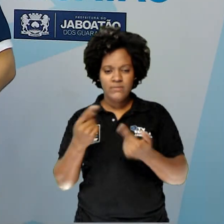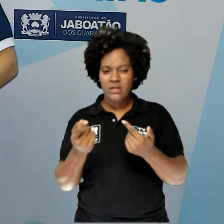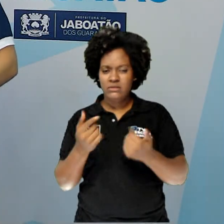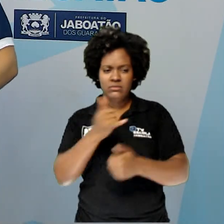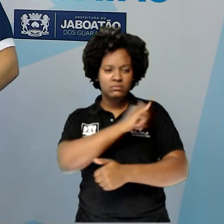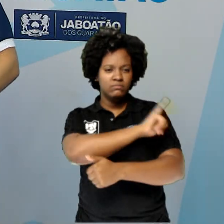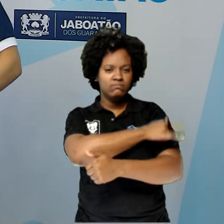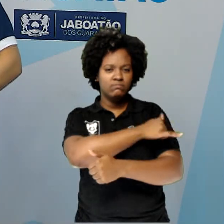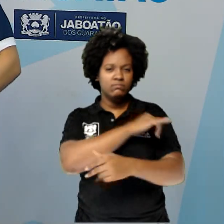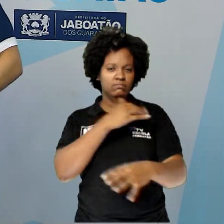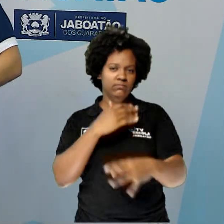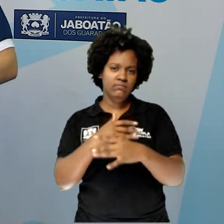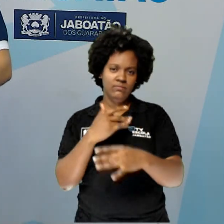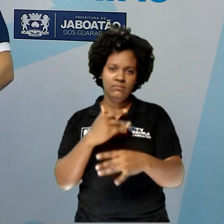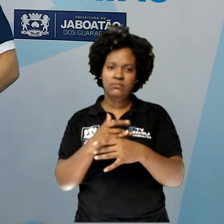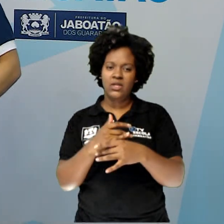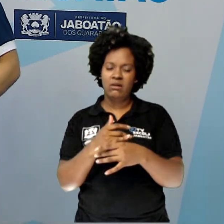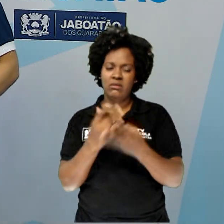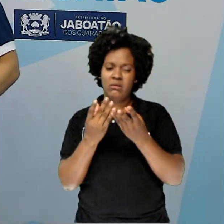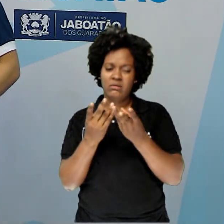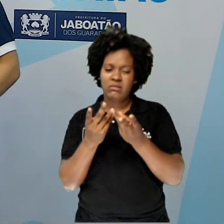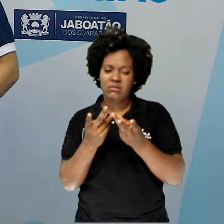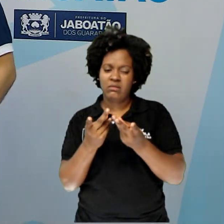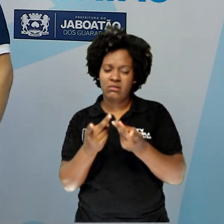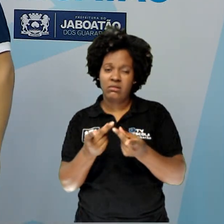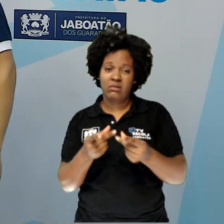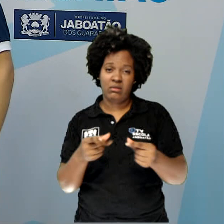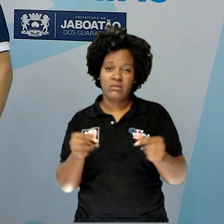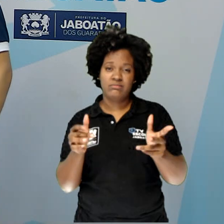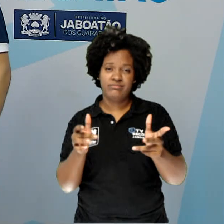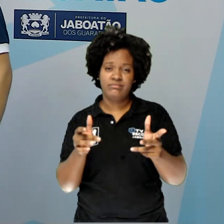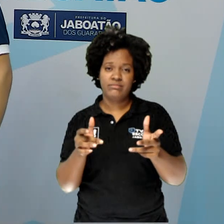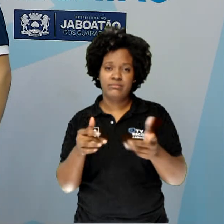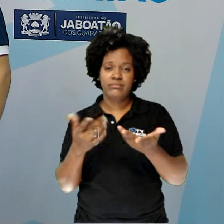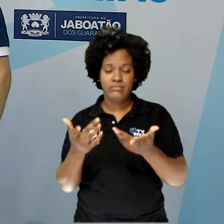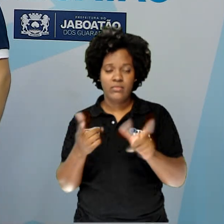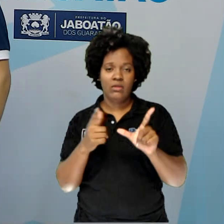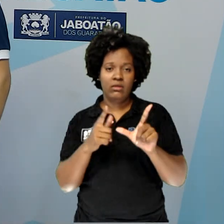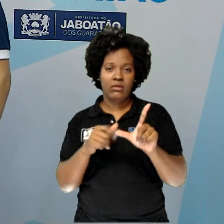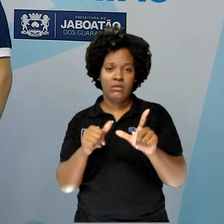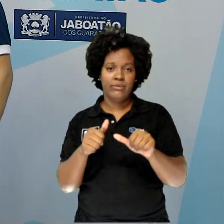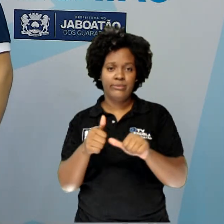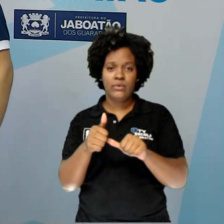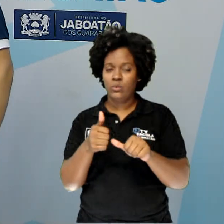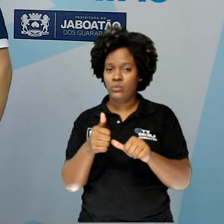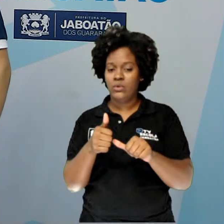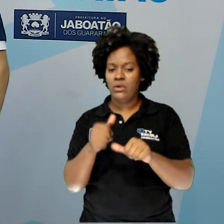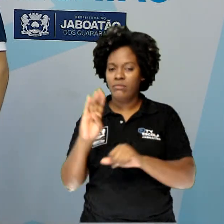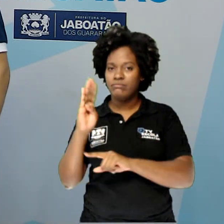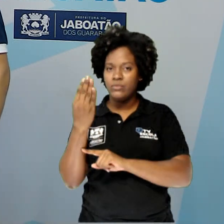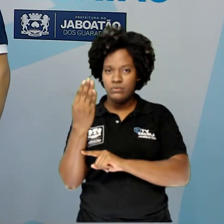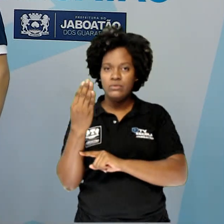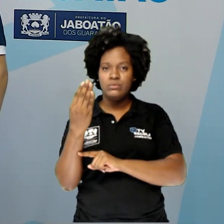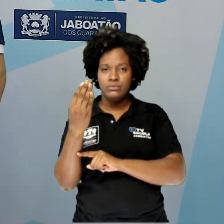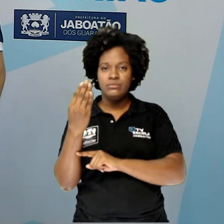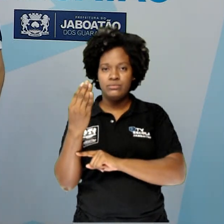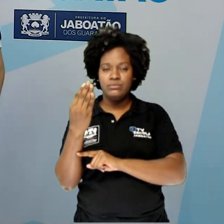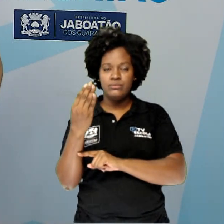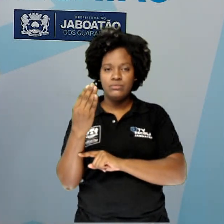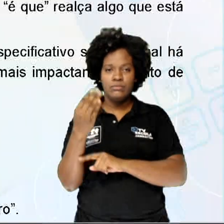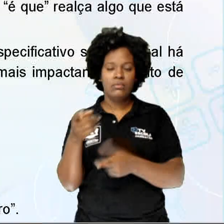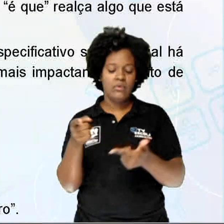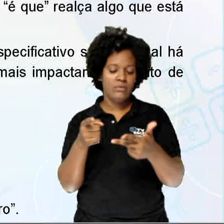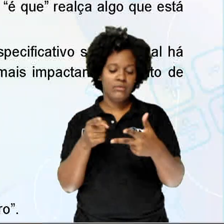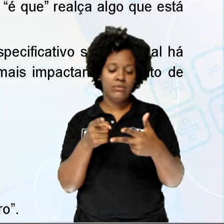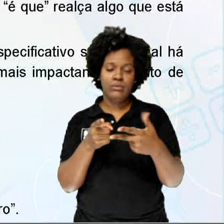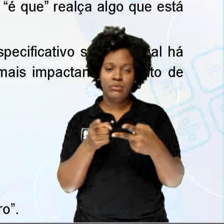degradação, ou seja, a cidade estava mal conservada, ok? Portanto, esse item 1, ele é falso. Vamos verificar comigo o item 2,